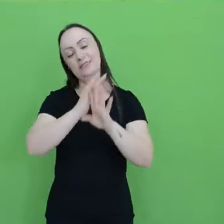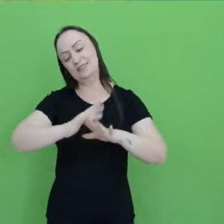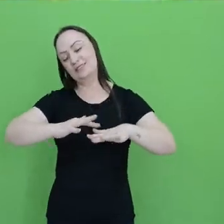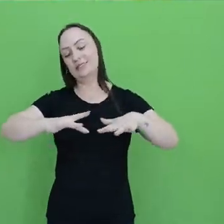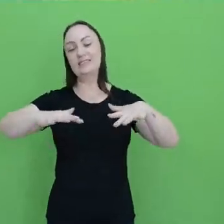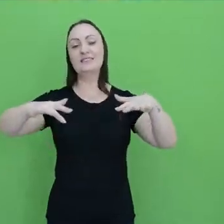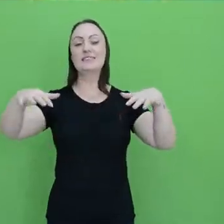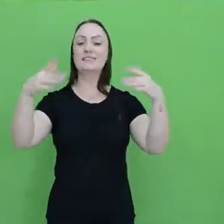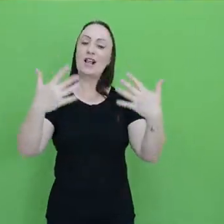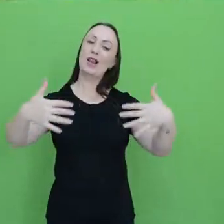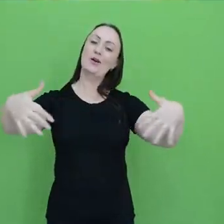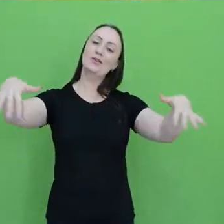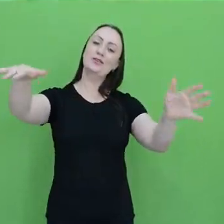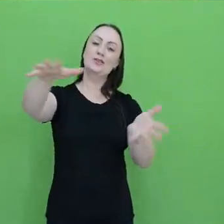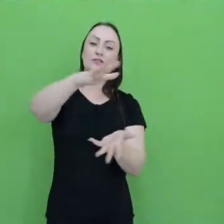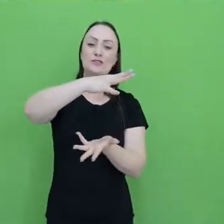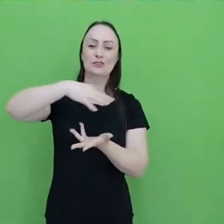pelo mundo.